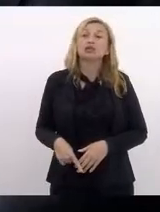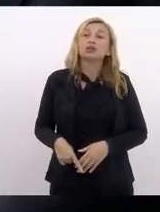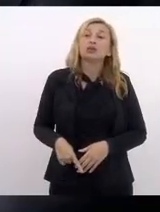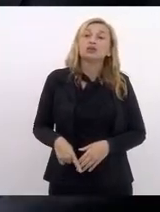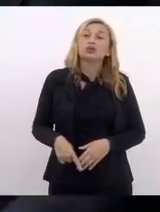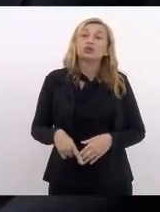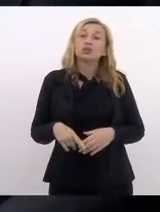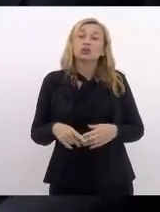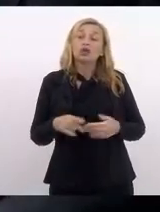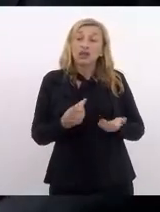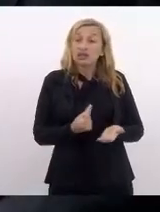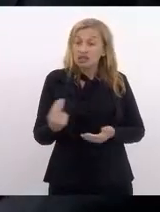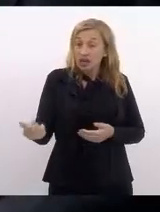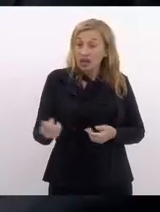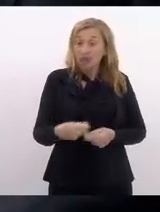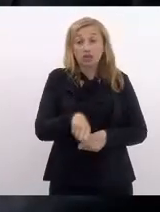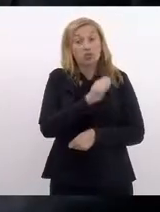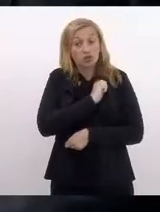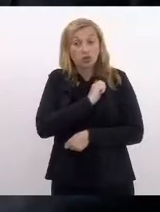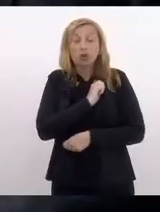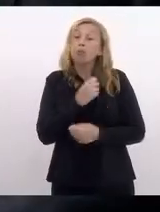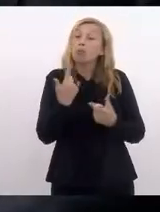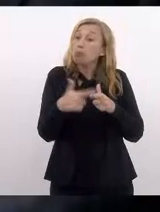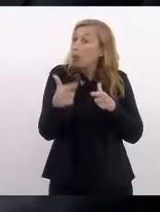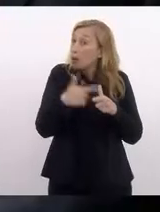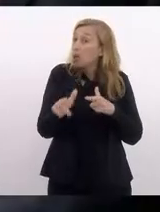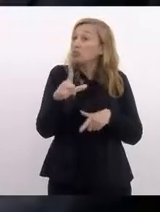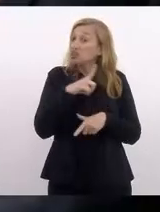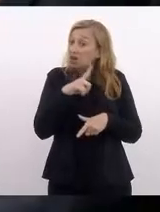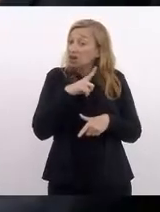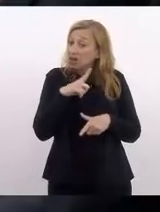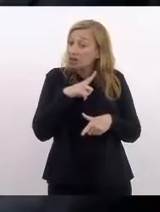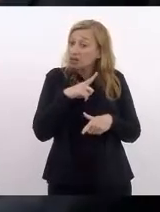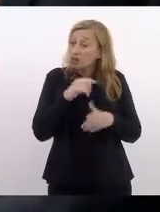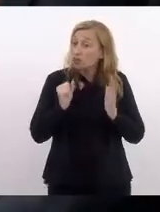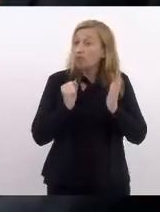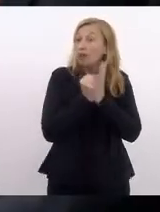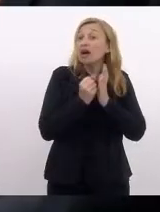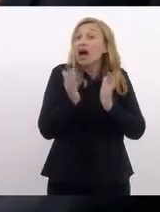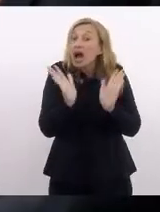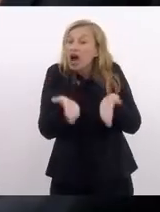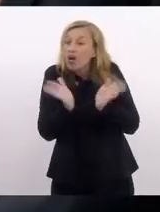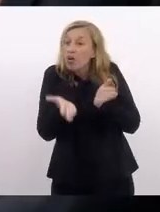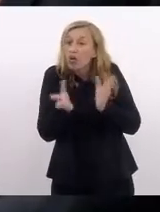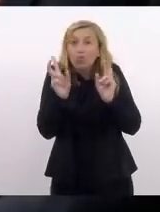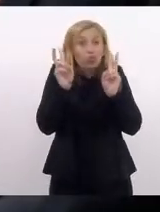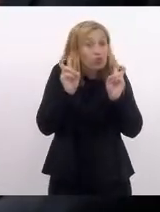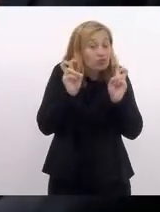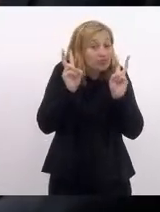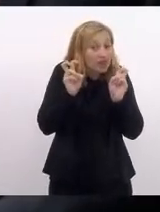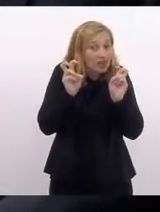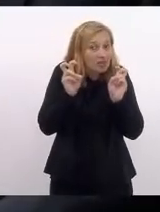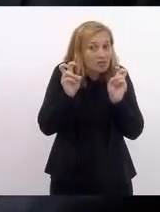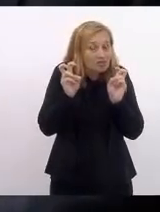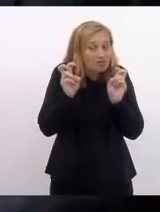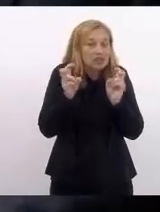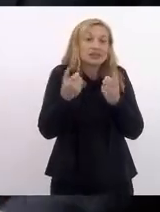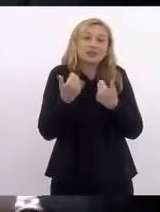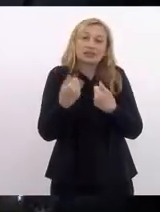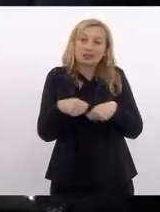da do possível saída do regime de operação fiscal nós teremos problema por pelo elevado Impacto agora o tema o tema